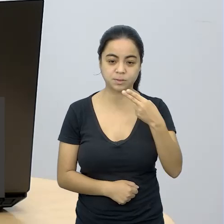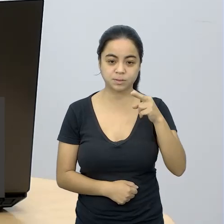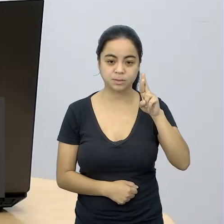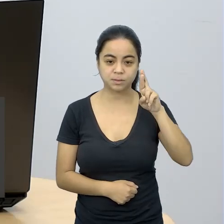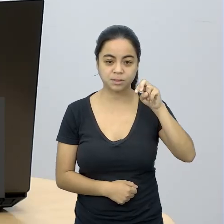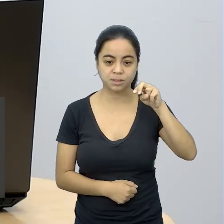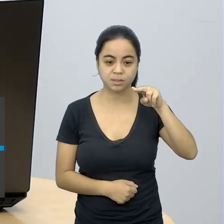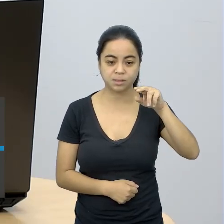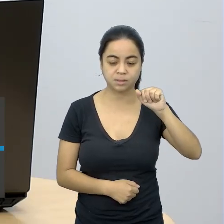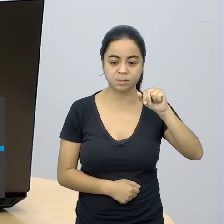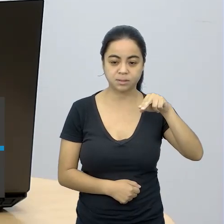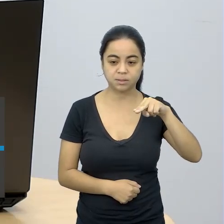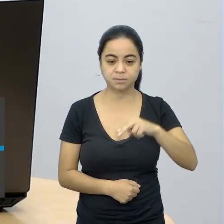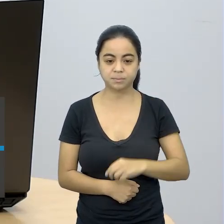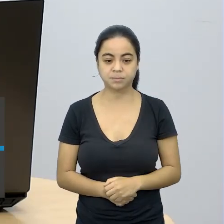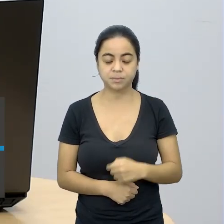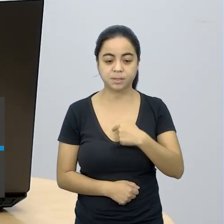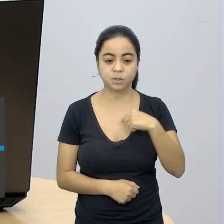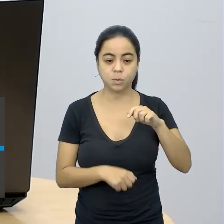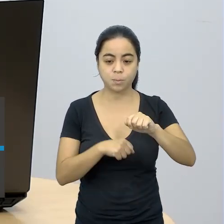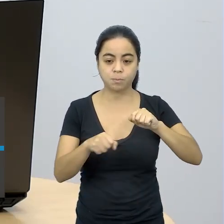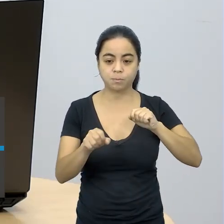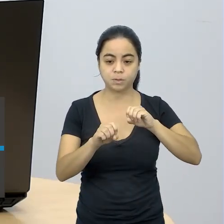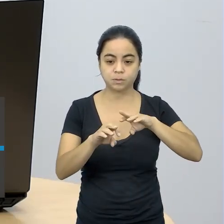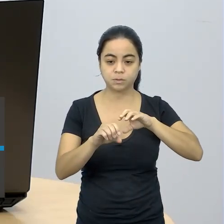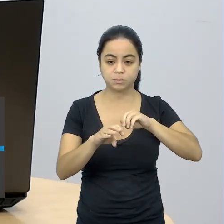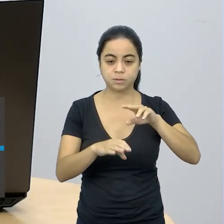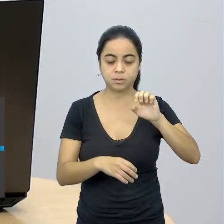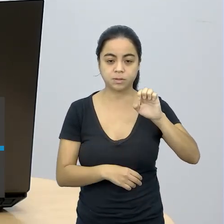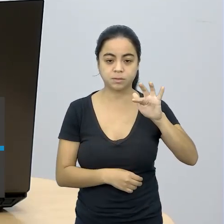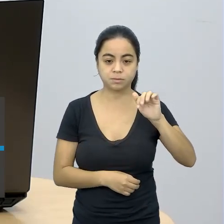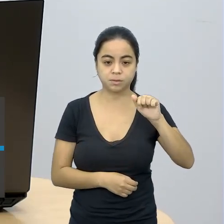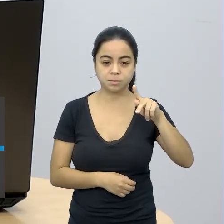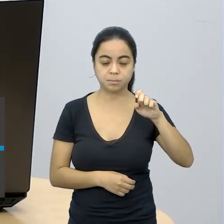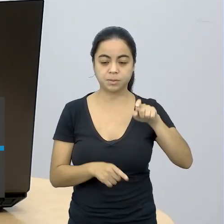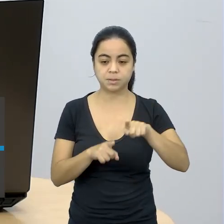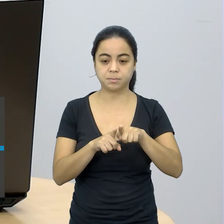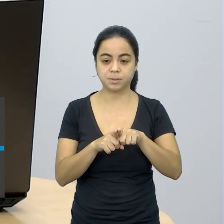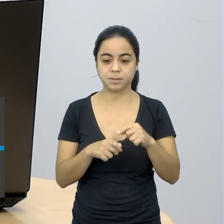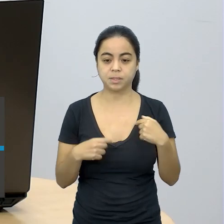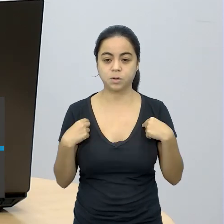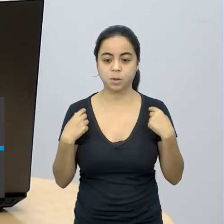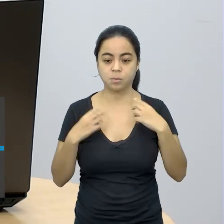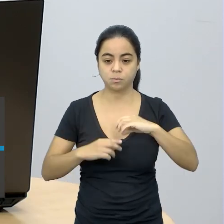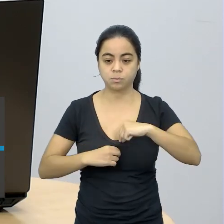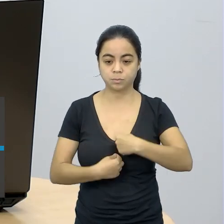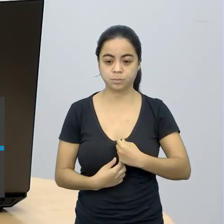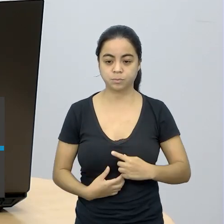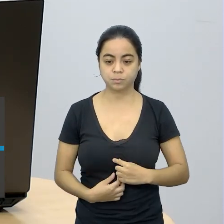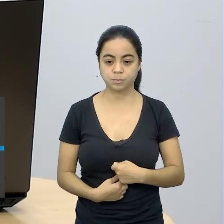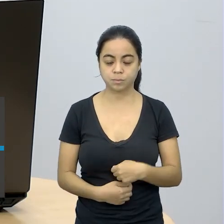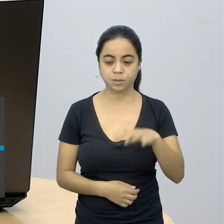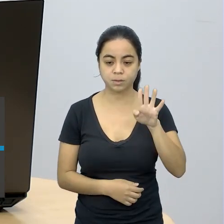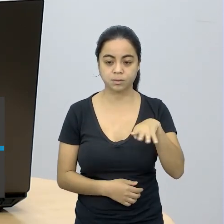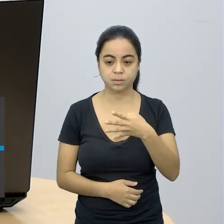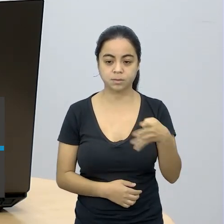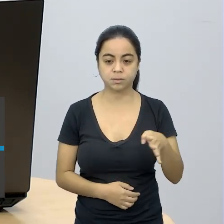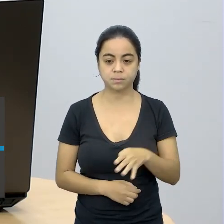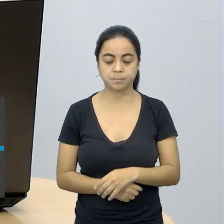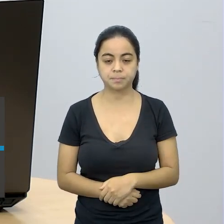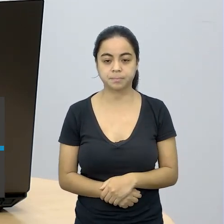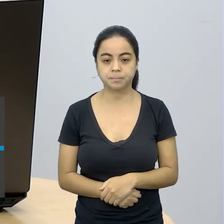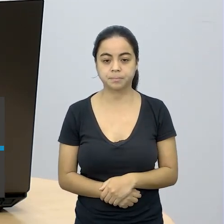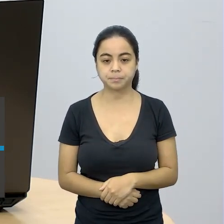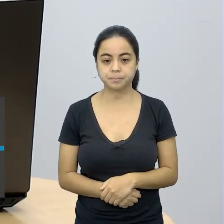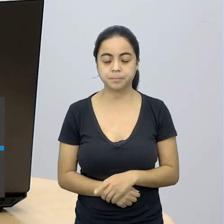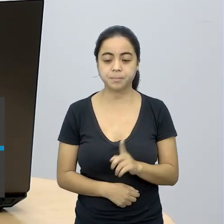como a Tati falou, eu sou um dos formadores EFAP também. Hoje estou com uma camisa xadrez.